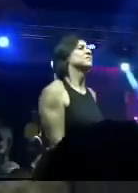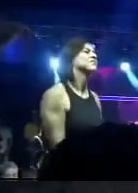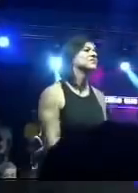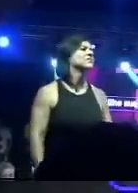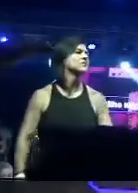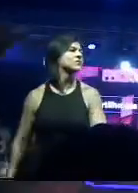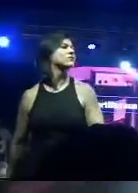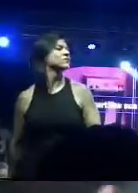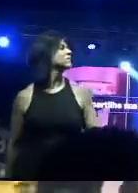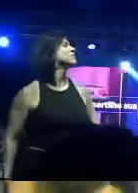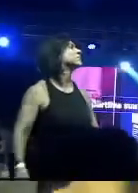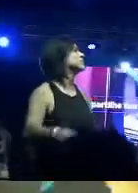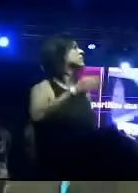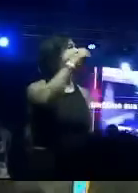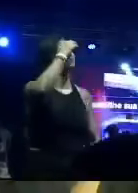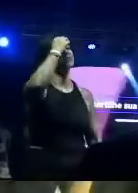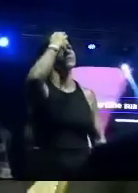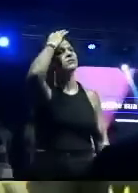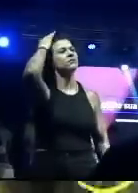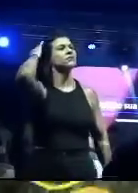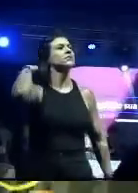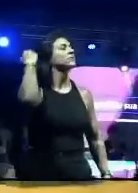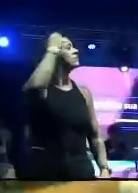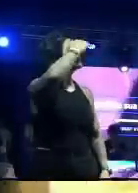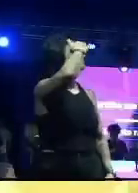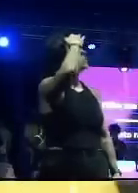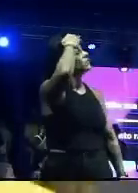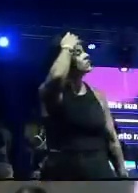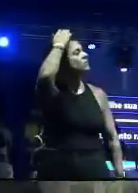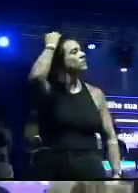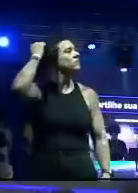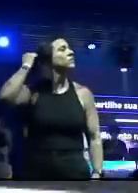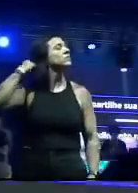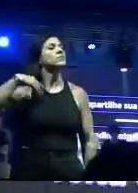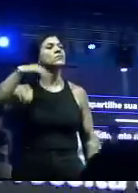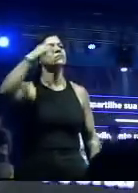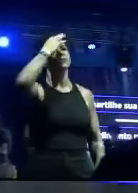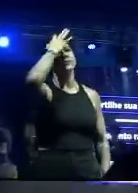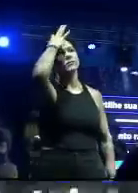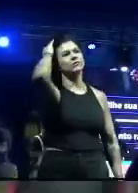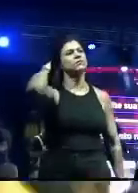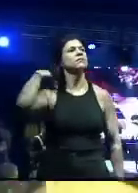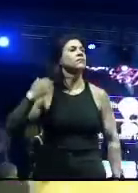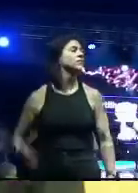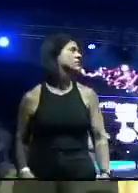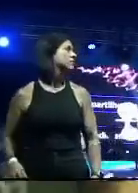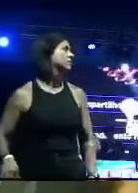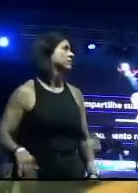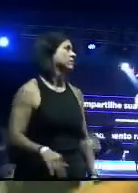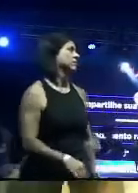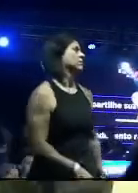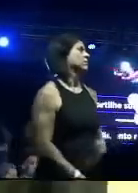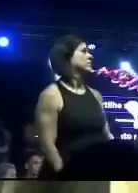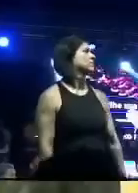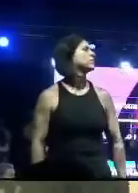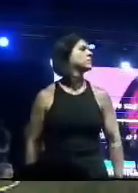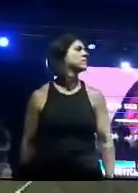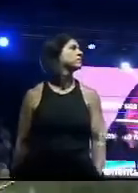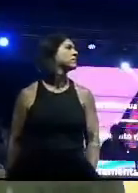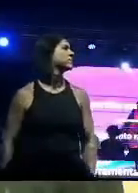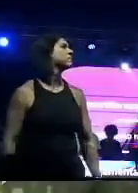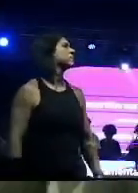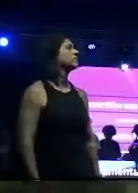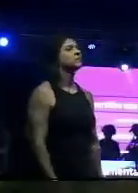Três, dois, um Rima Cê joga o jogo, né? Cê joga o jogo, né? Tchau Um Três, dois,